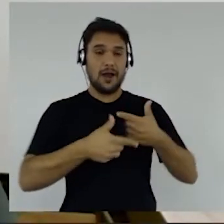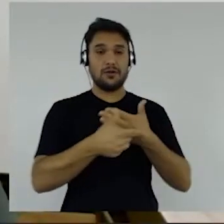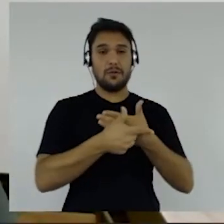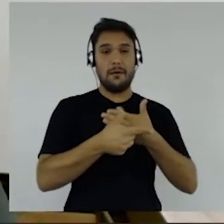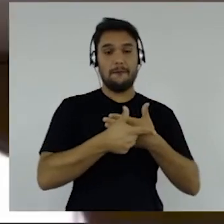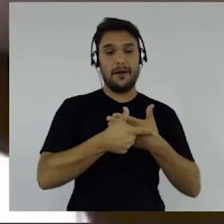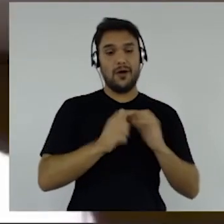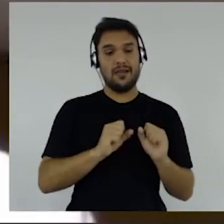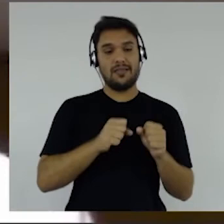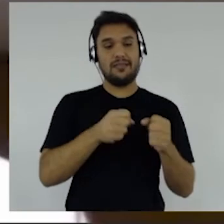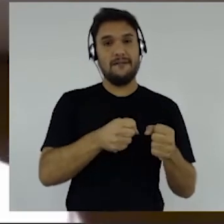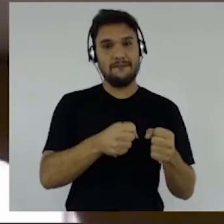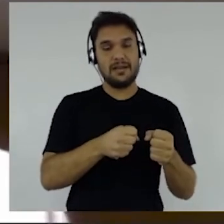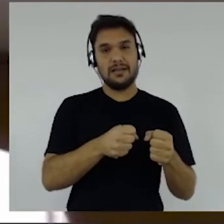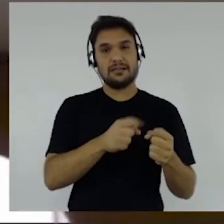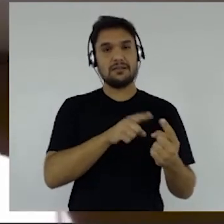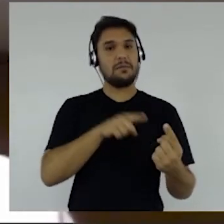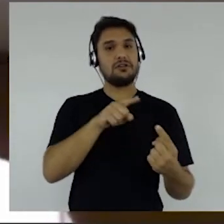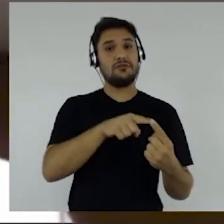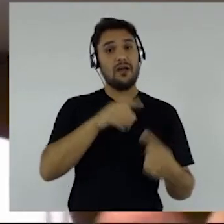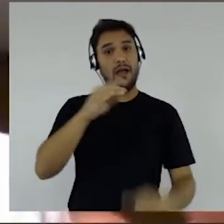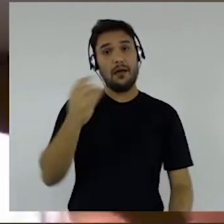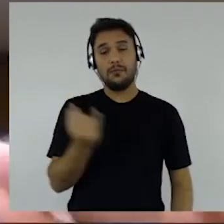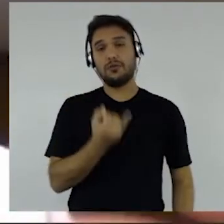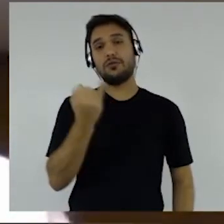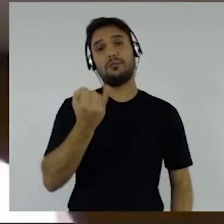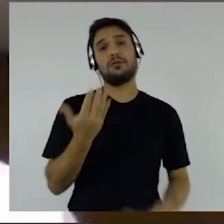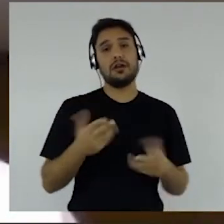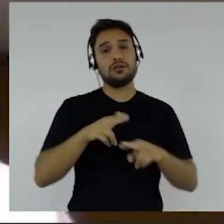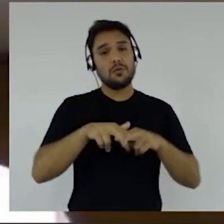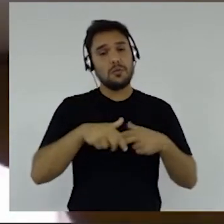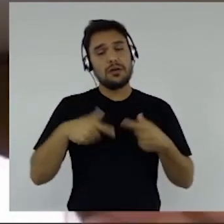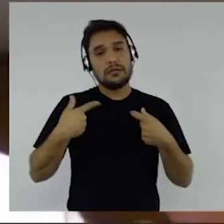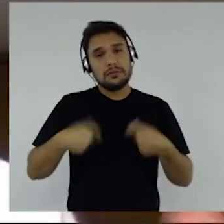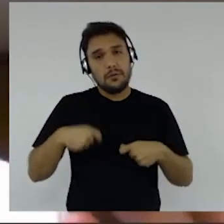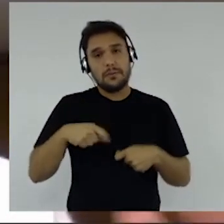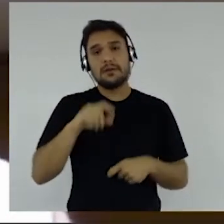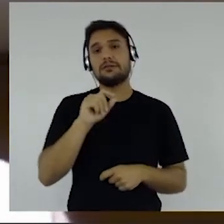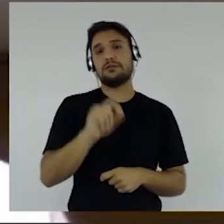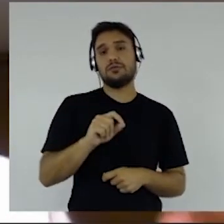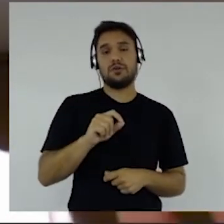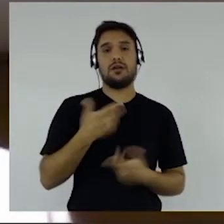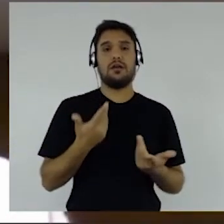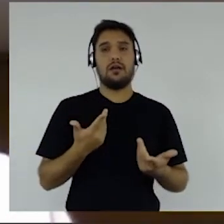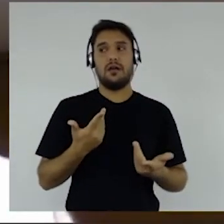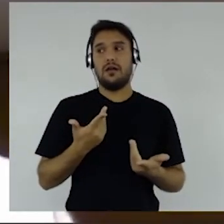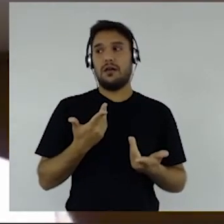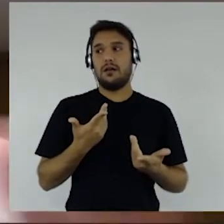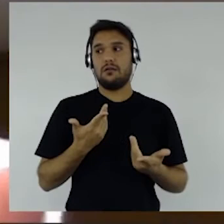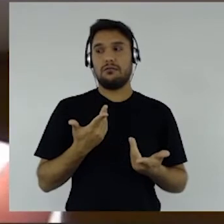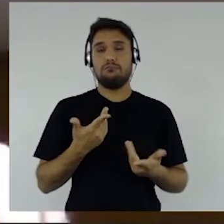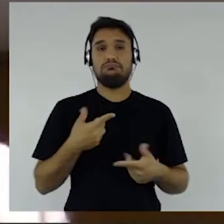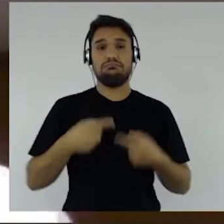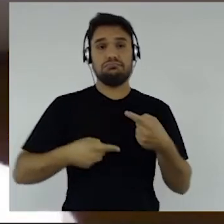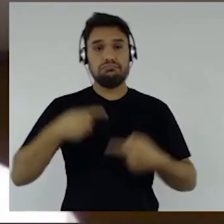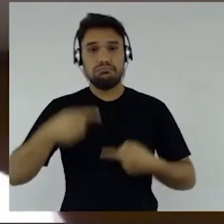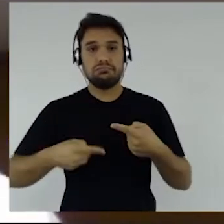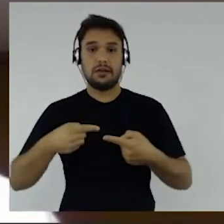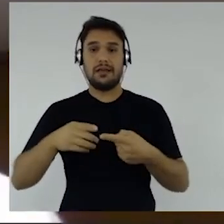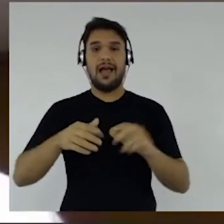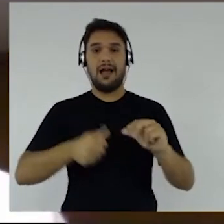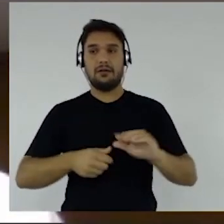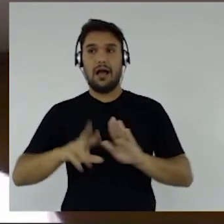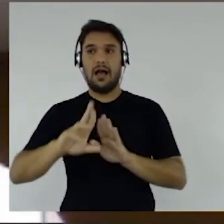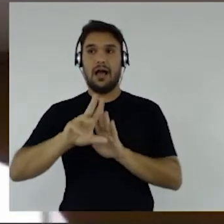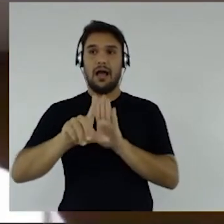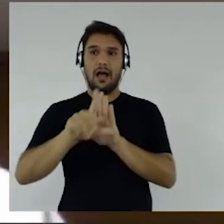da defesa, ele é o quê? Fundamental. E, para tanto, eu preciso de quê? Eu preciso de tempo. E a própria Convenção Americana